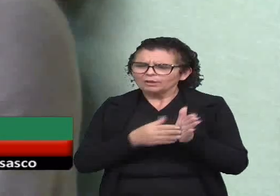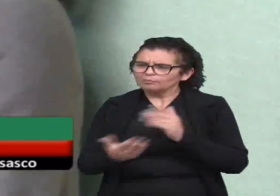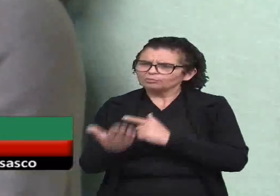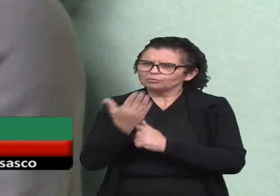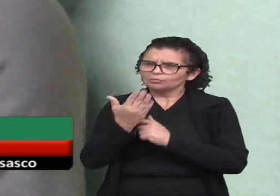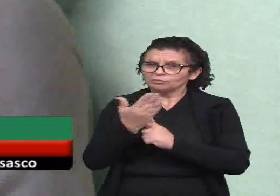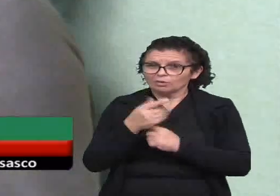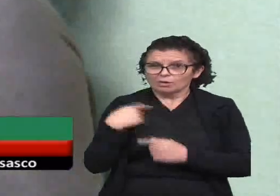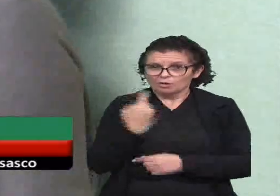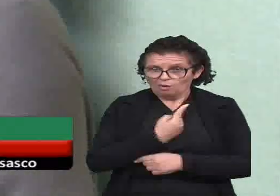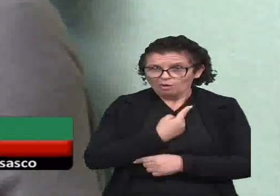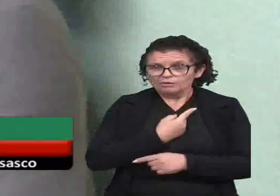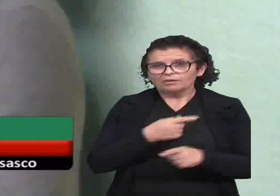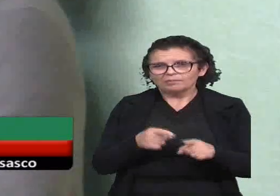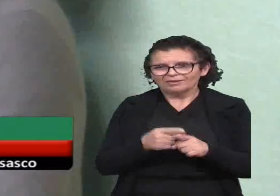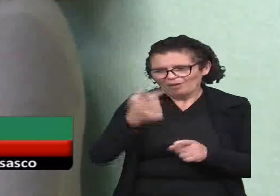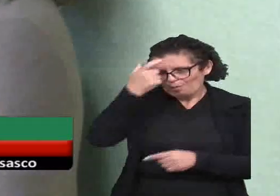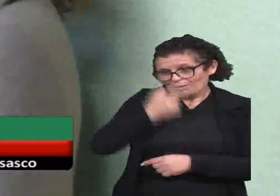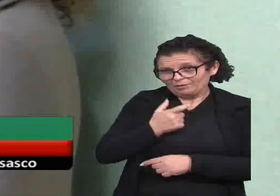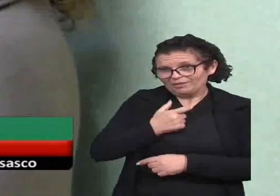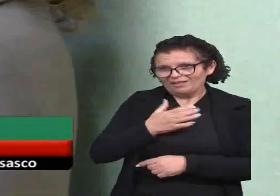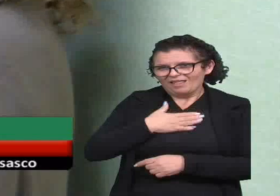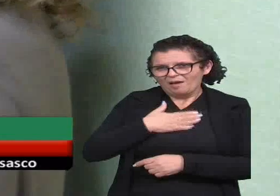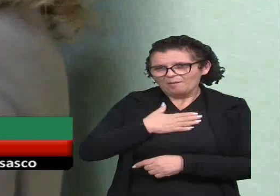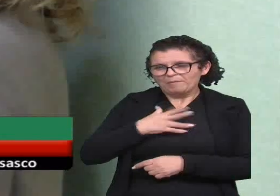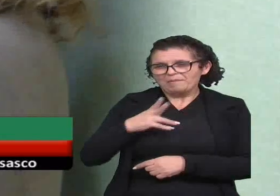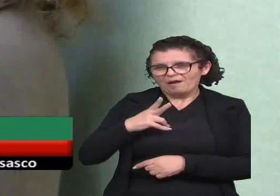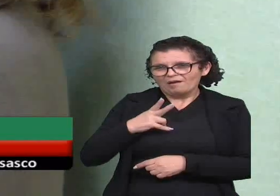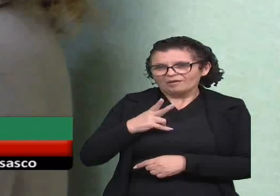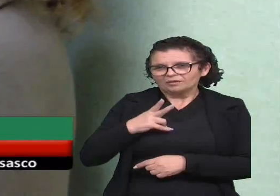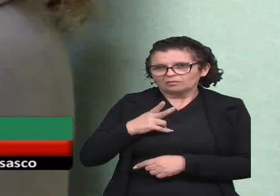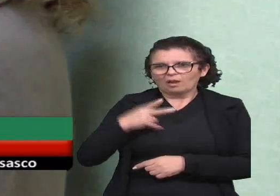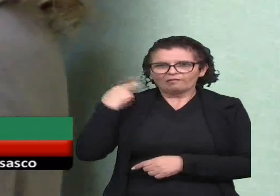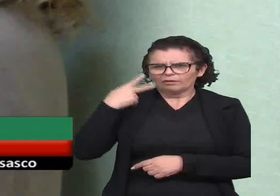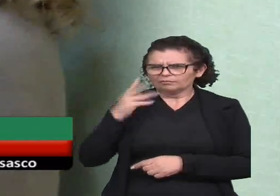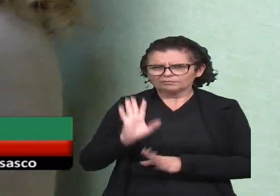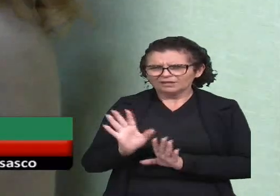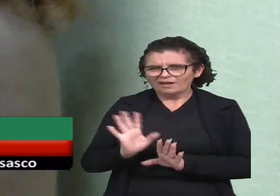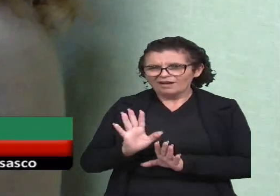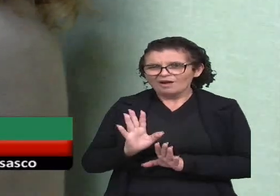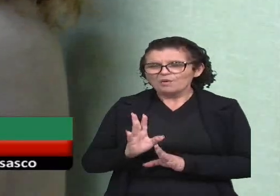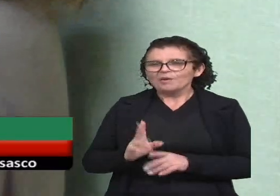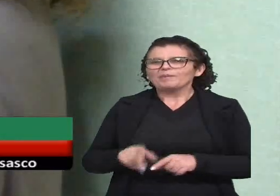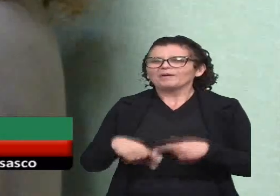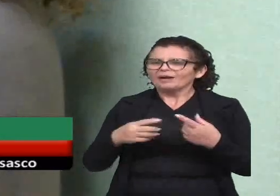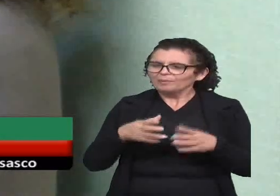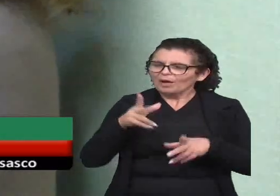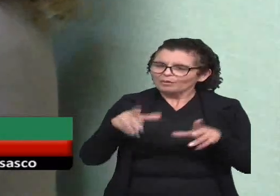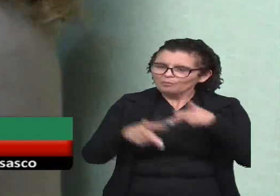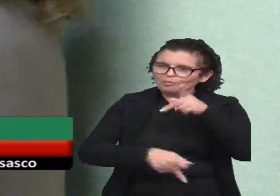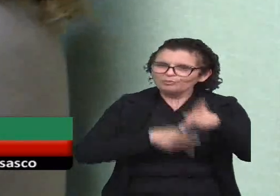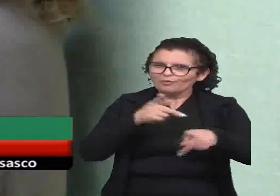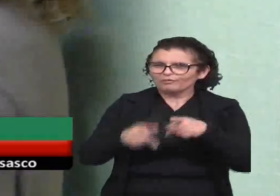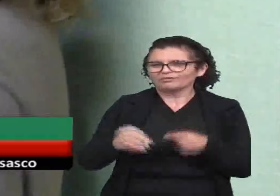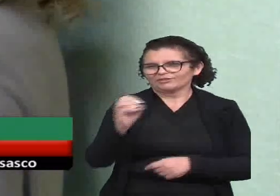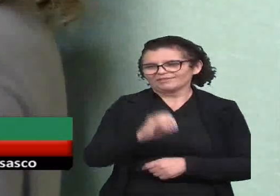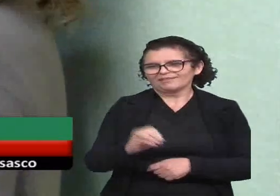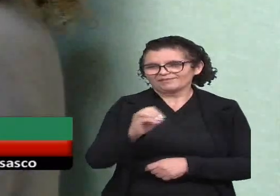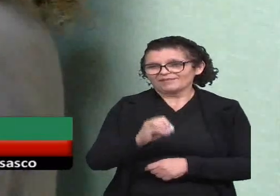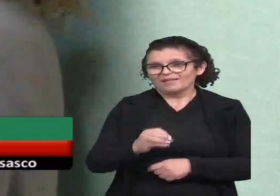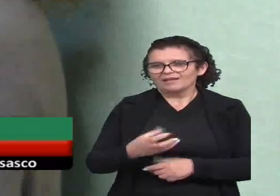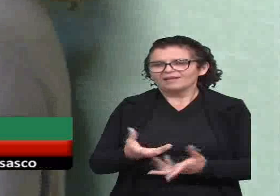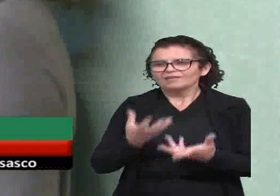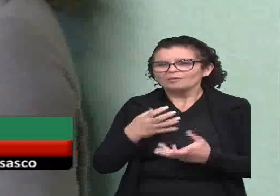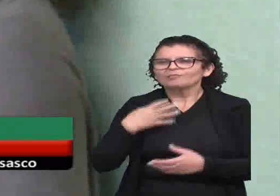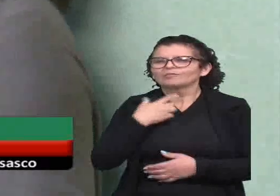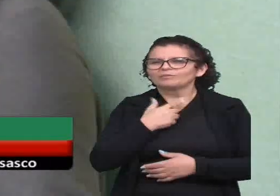só a gente, né? Como o vereador Julião bem expôs, não é para nossa, não são coisas particulares, mas é para a população. E quando a população,